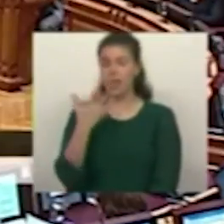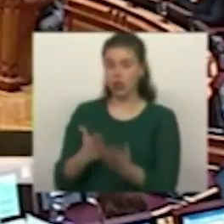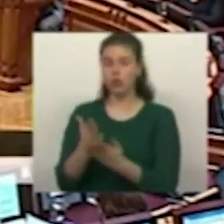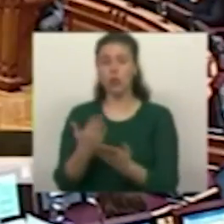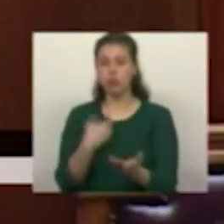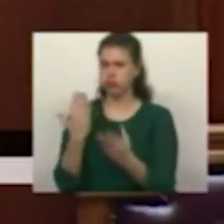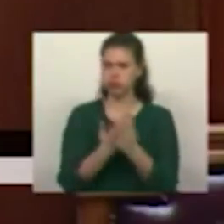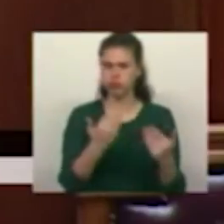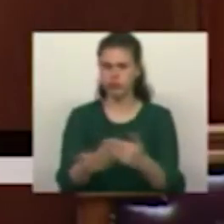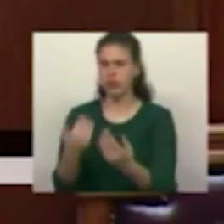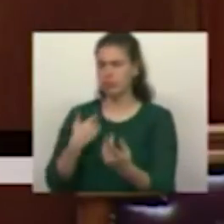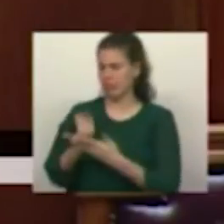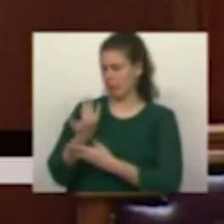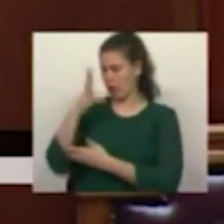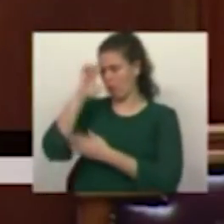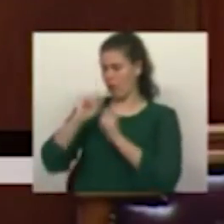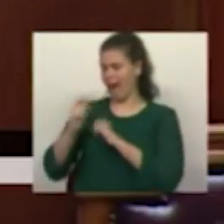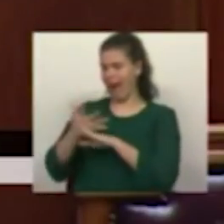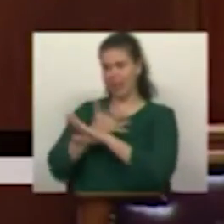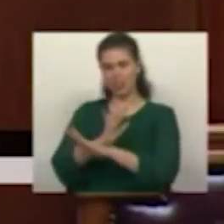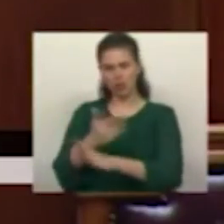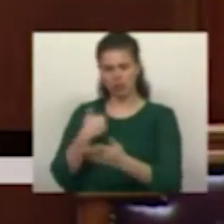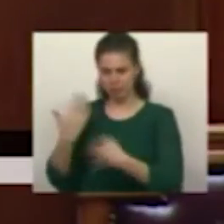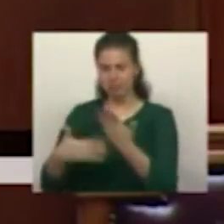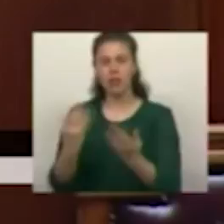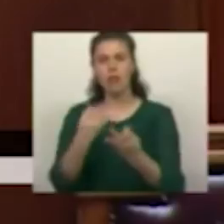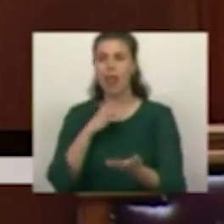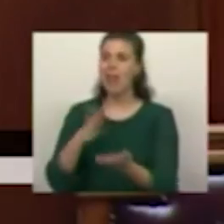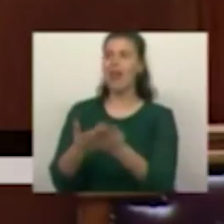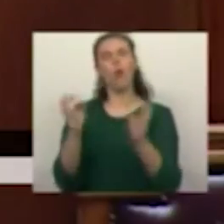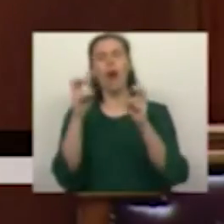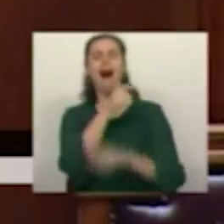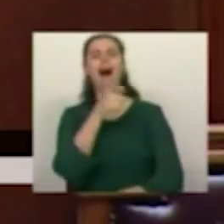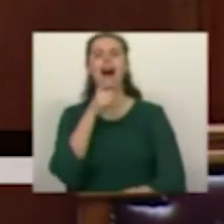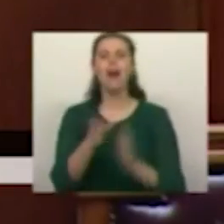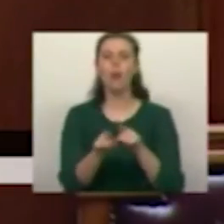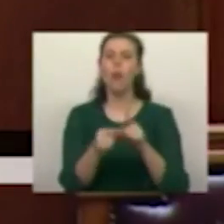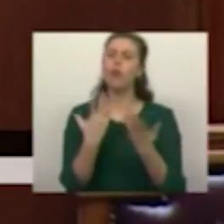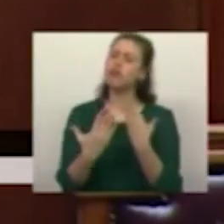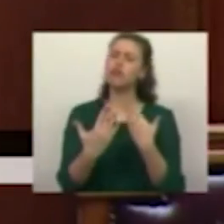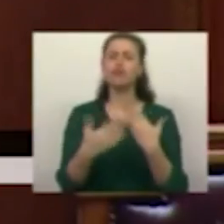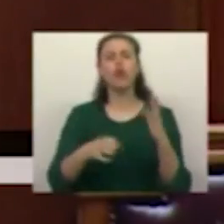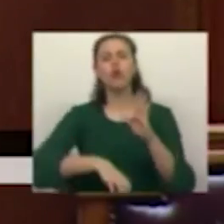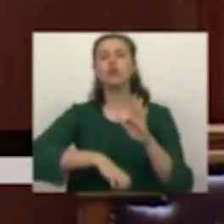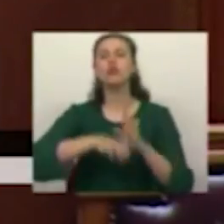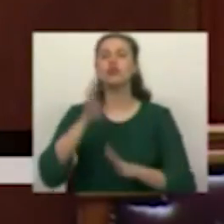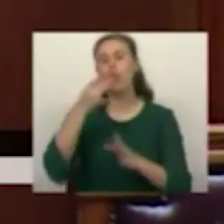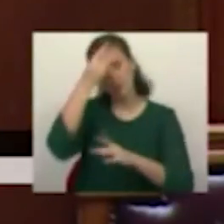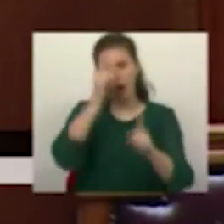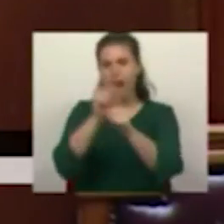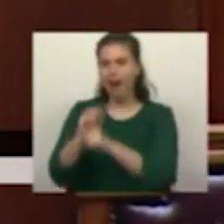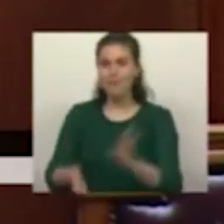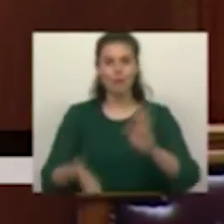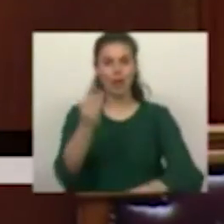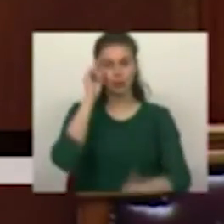de um processo que vinha de um governo anterior dar-nos-ia mais ou garantiria maiores condições de consenso